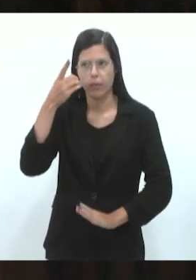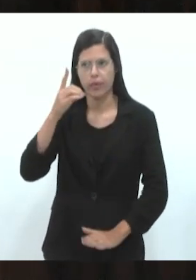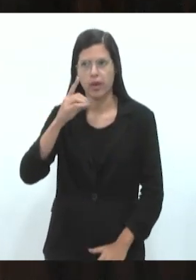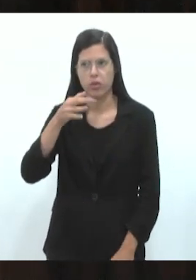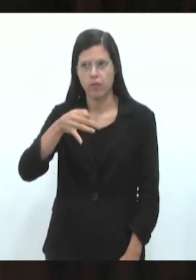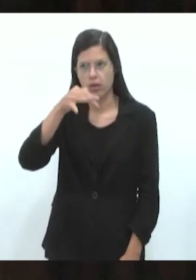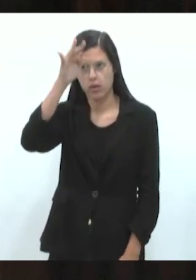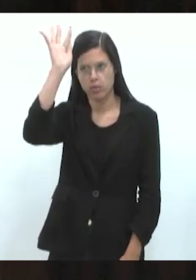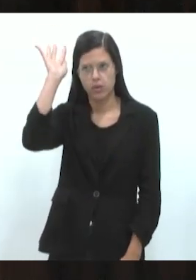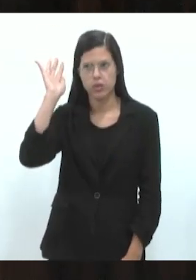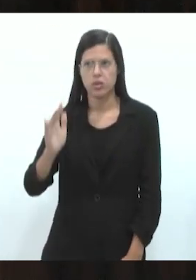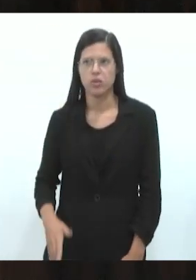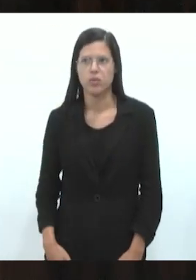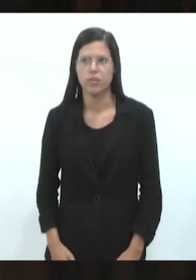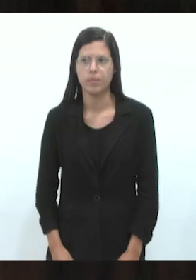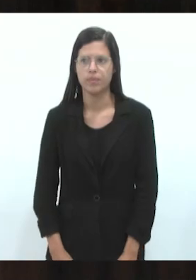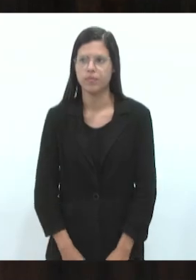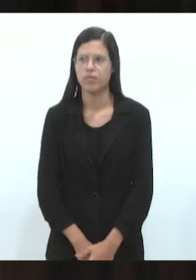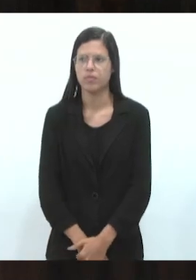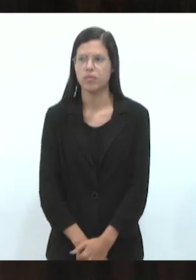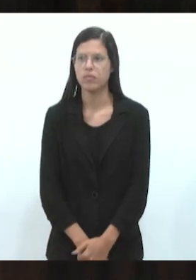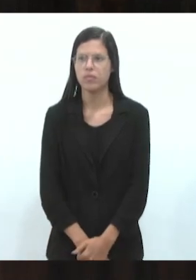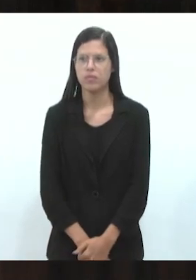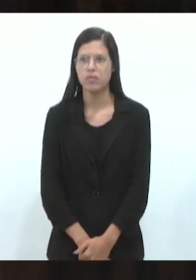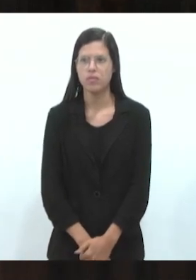Fred Pacheco.